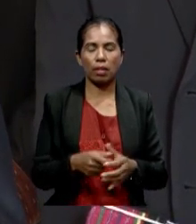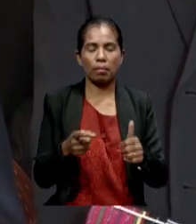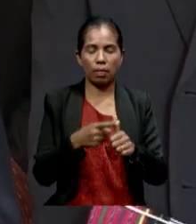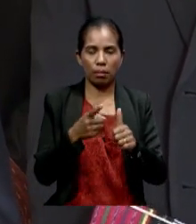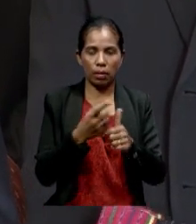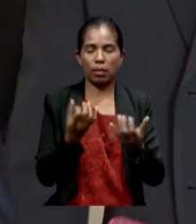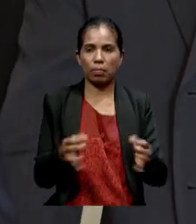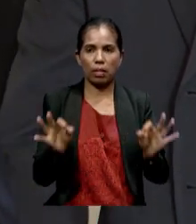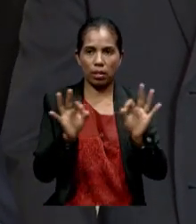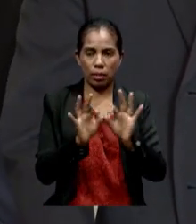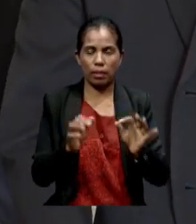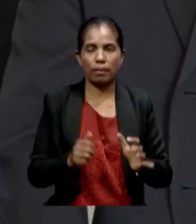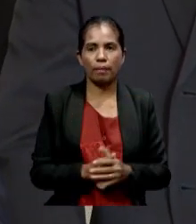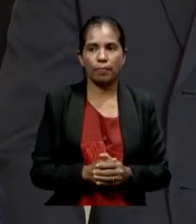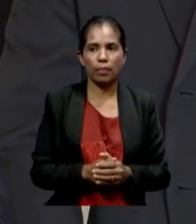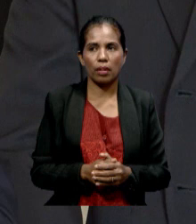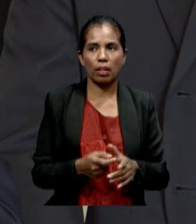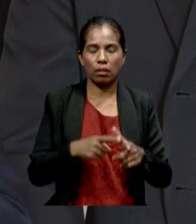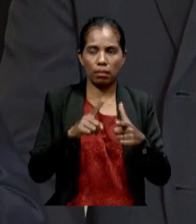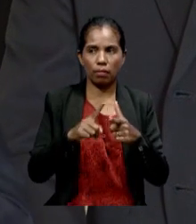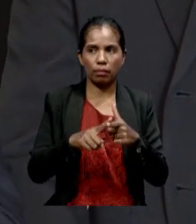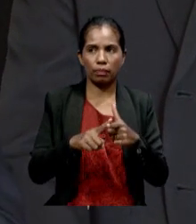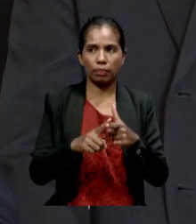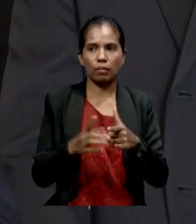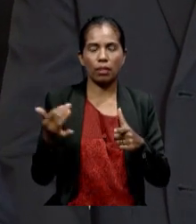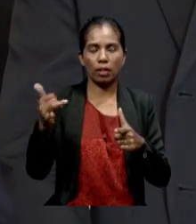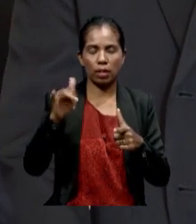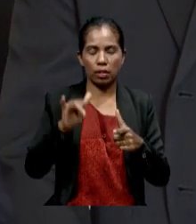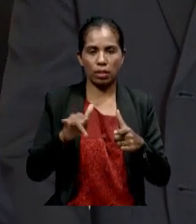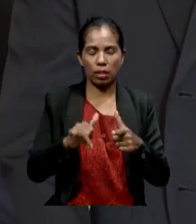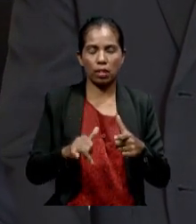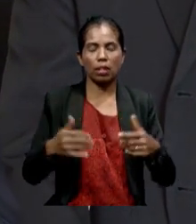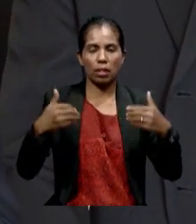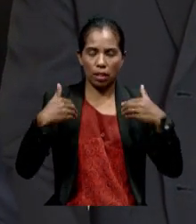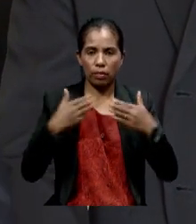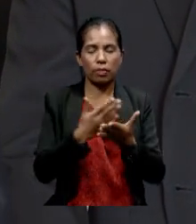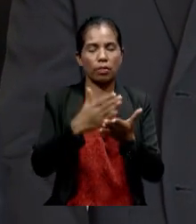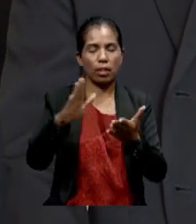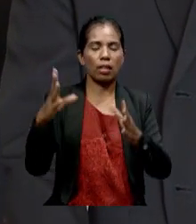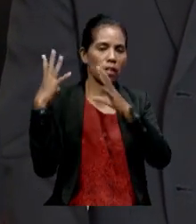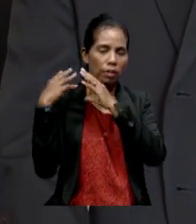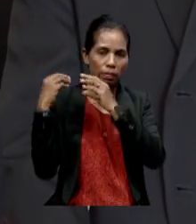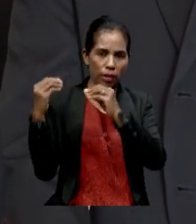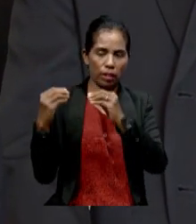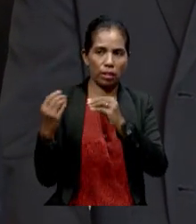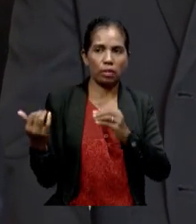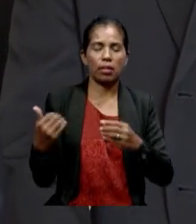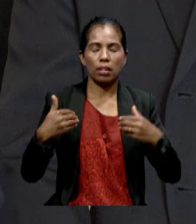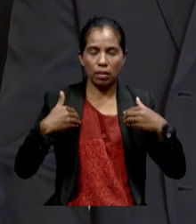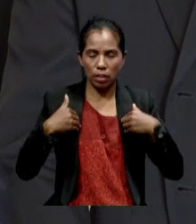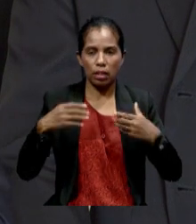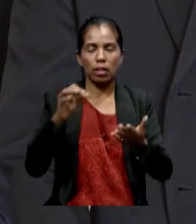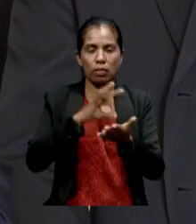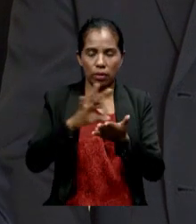que importante. Segundo, será ninha partilha da experiência. Depois, uma caia na base, ia